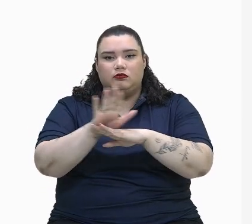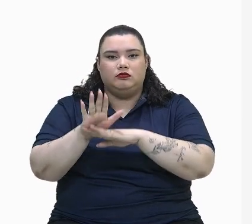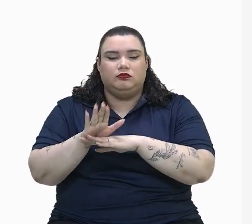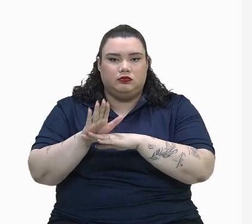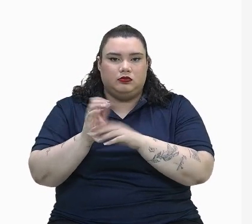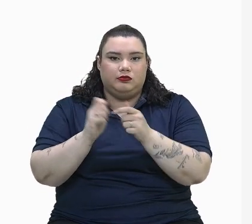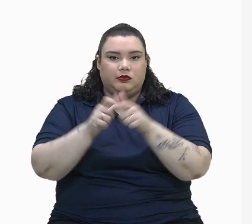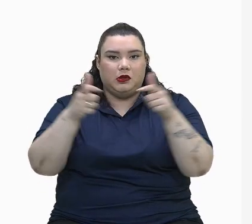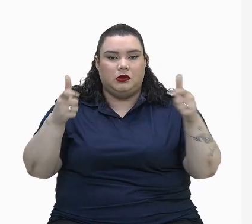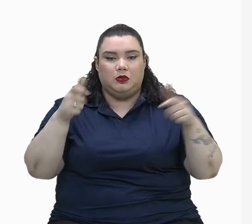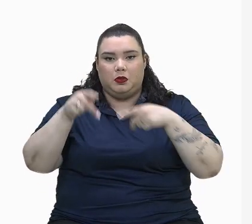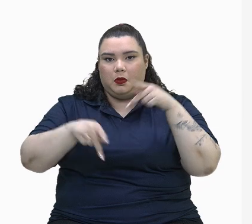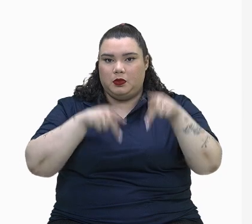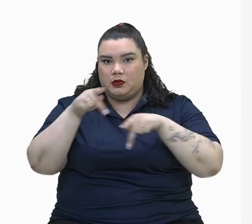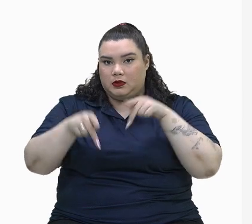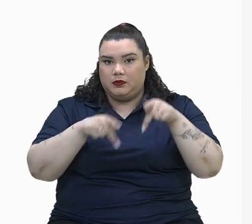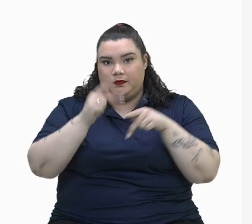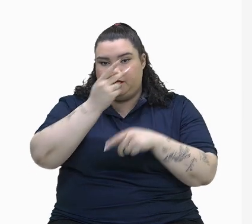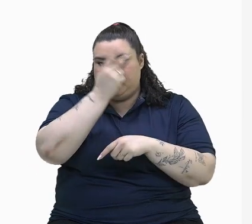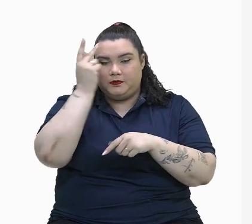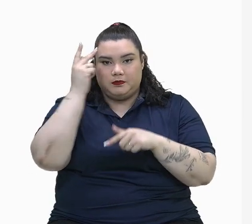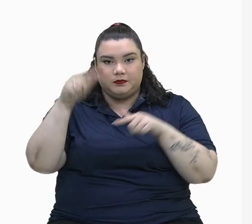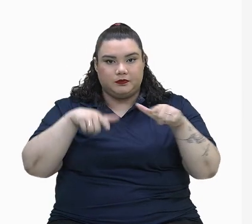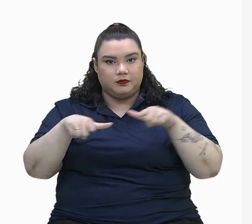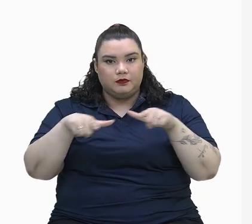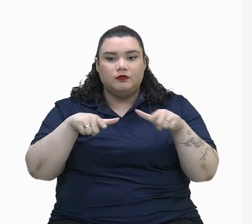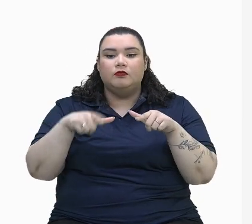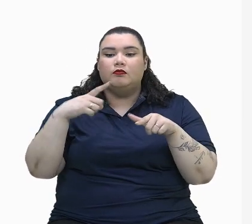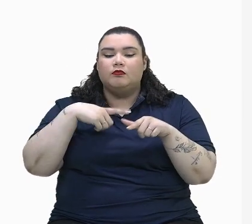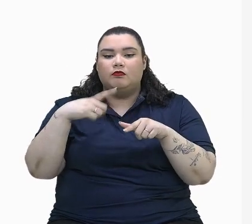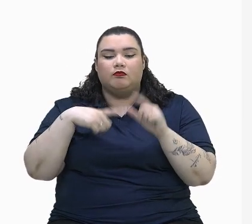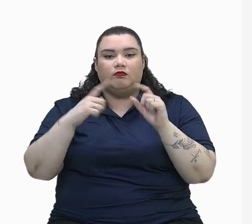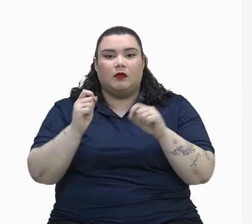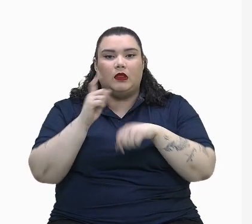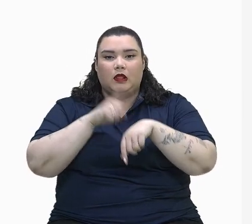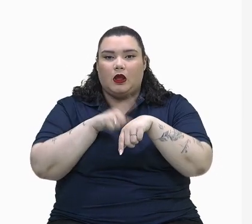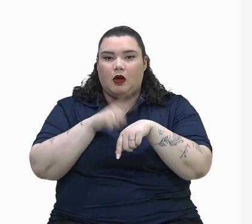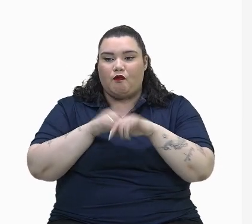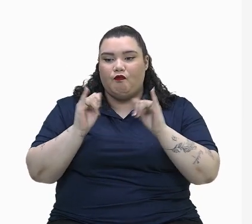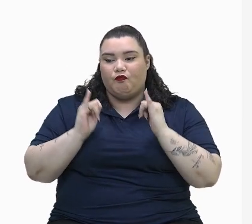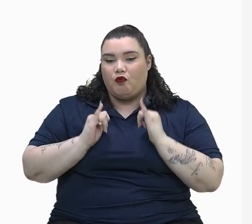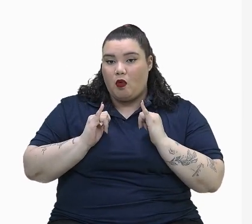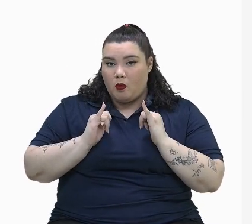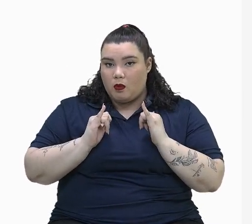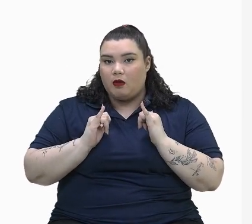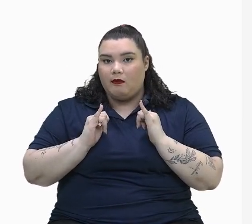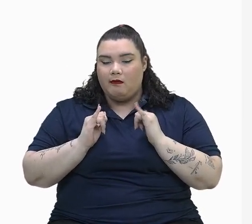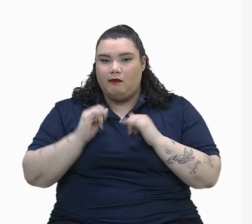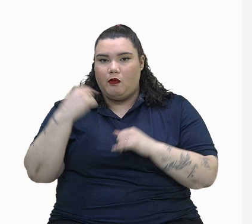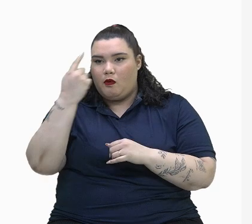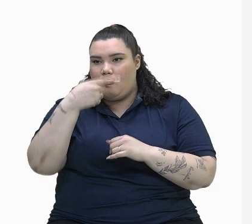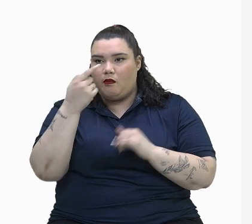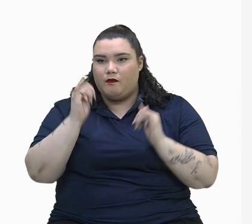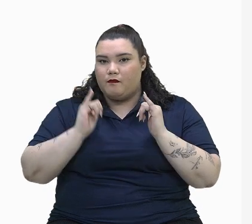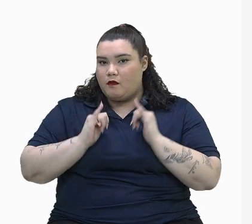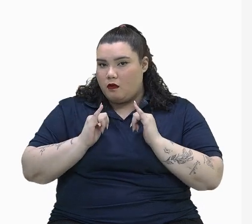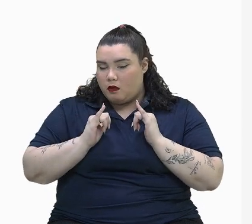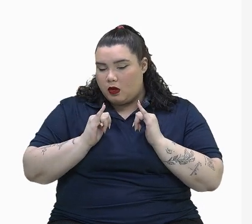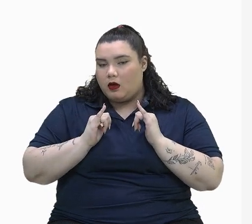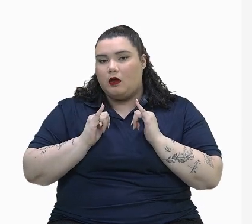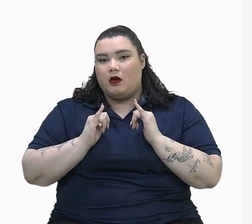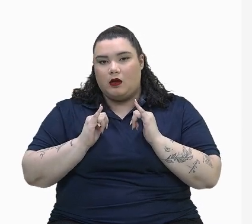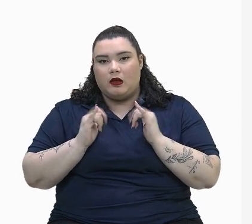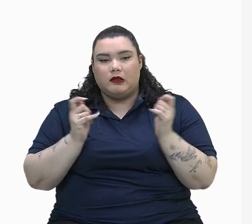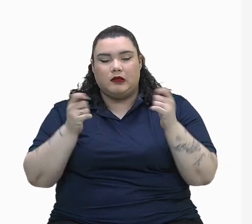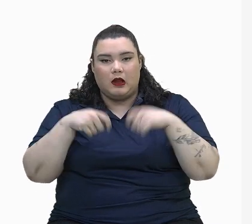grandes massas, que os trabalhadores, nos poucos minutos que eles têm para o seu repouso, para o seu descanso, que